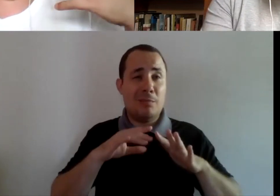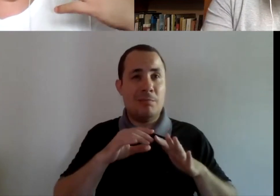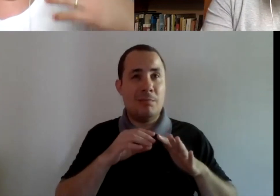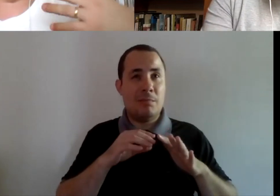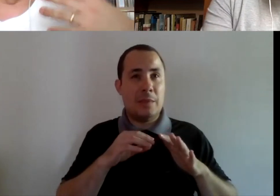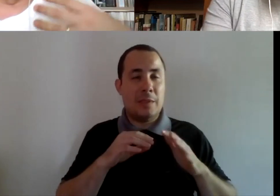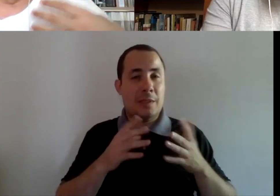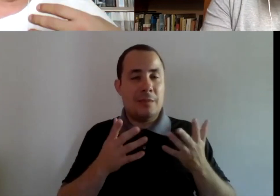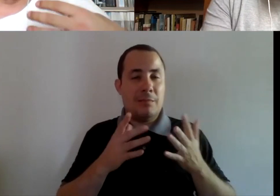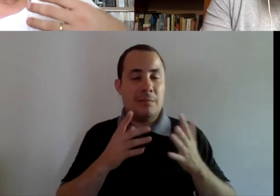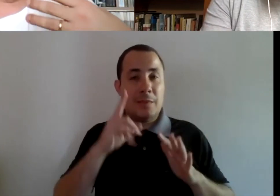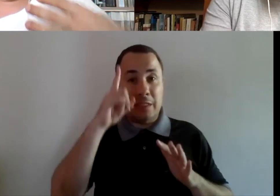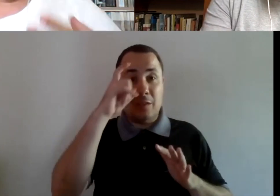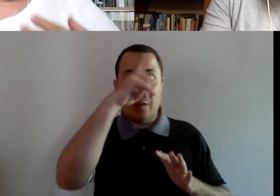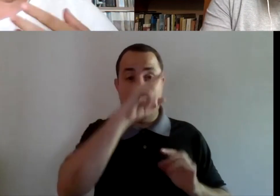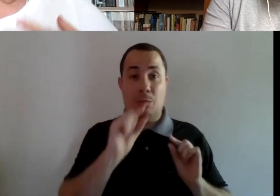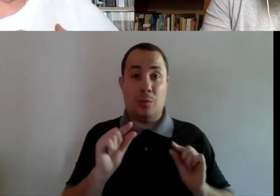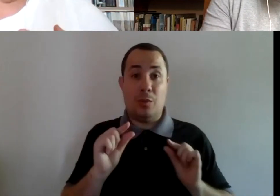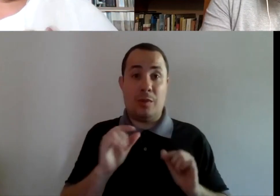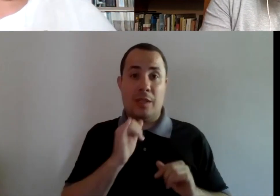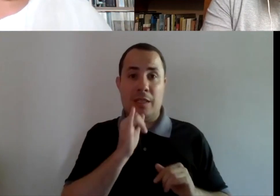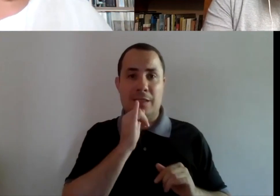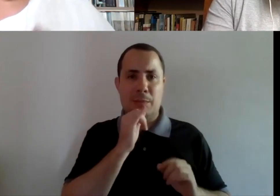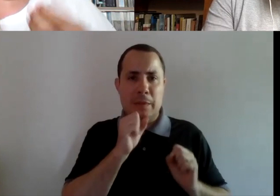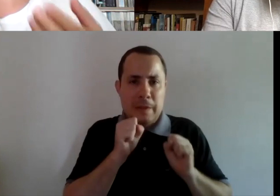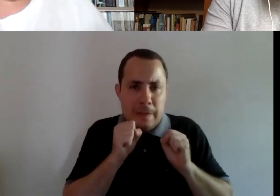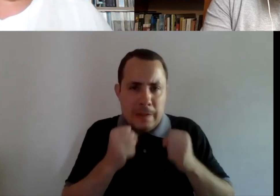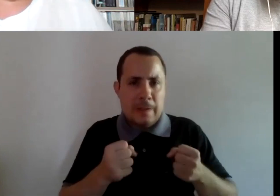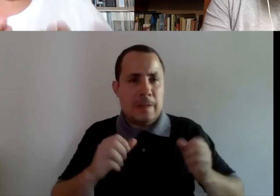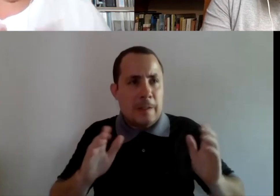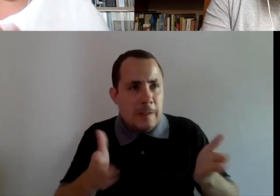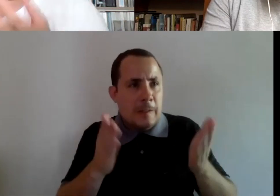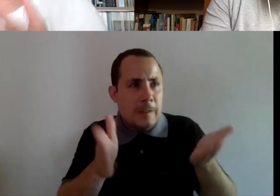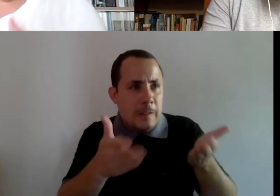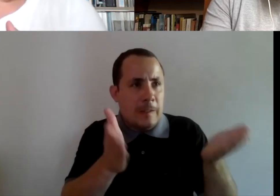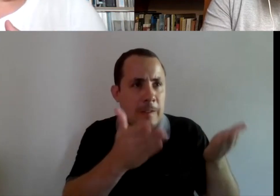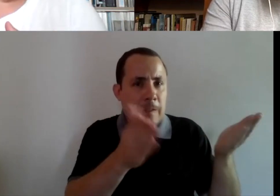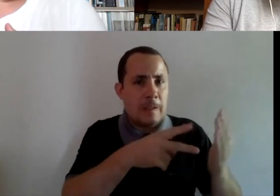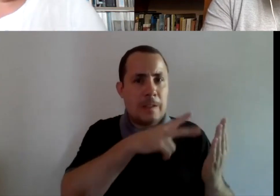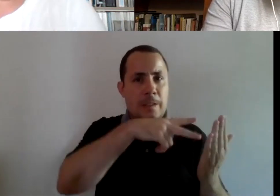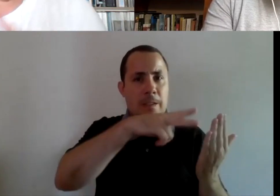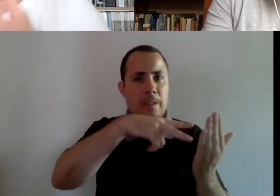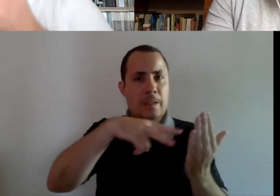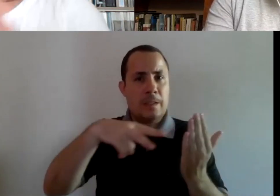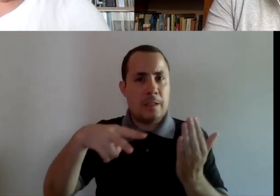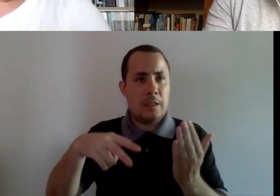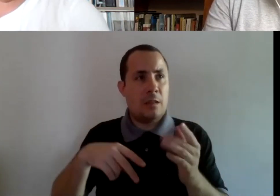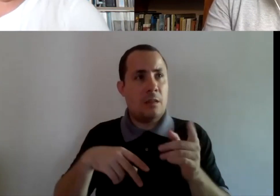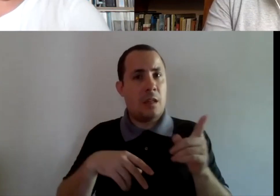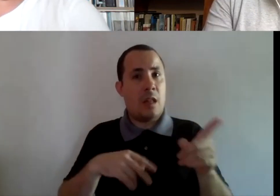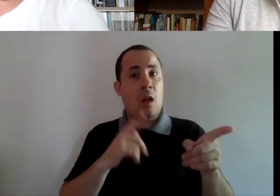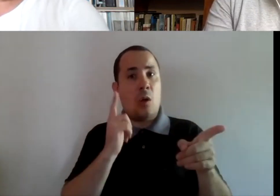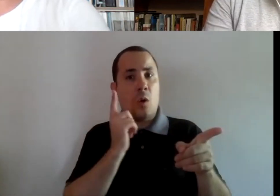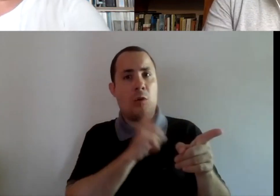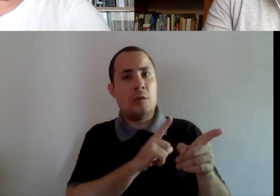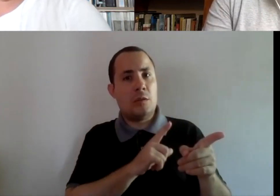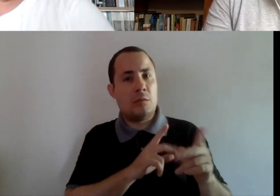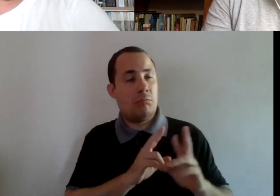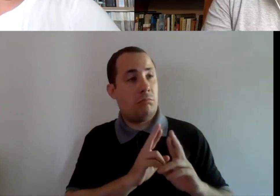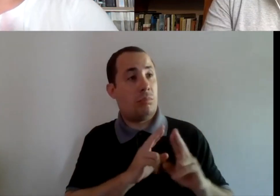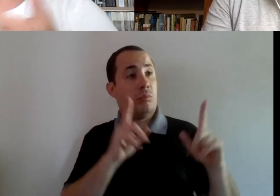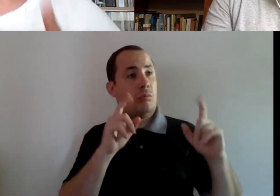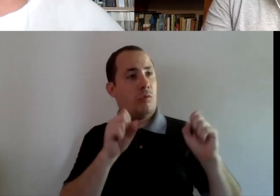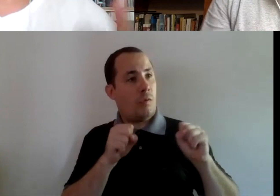pô, imagina se um pequeno esforço dentro das pequenas condições que uma pessoa tem, ela conseguiu fazer algo tão